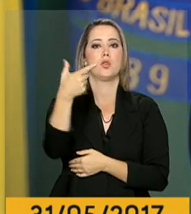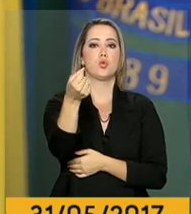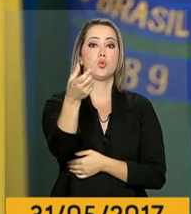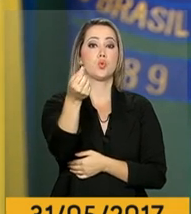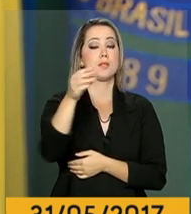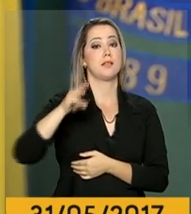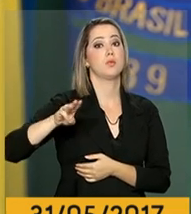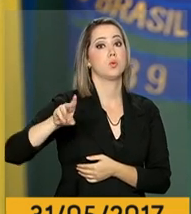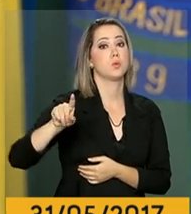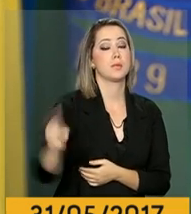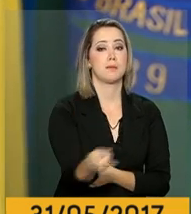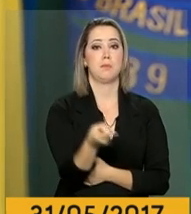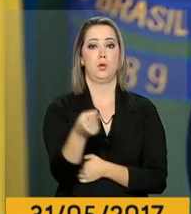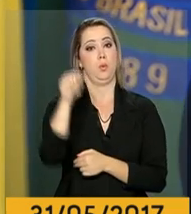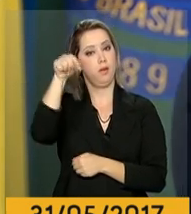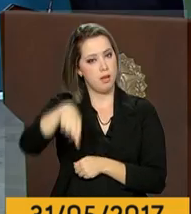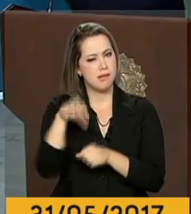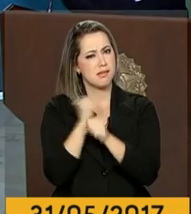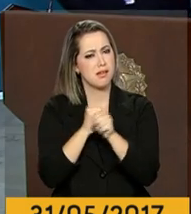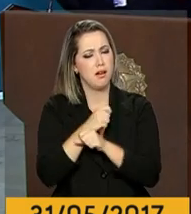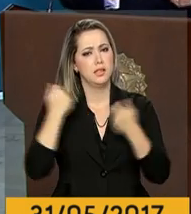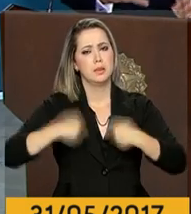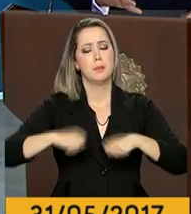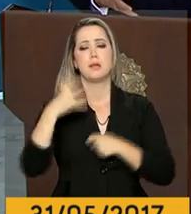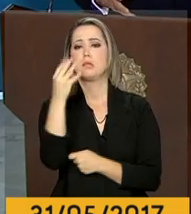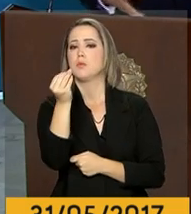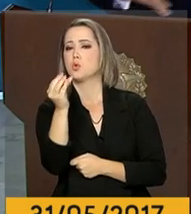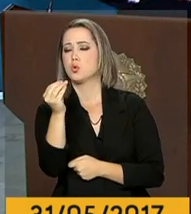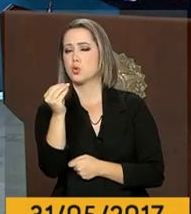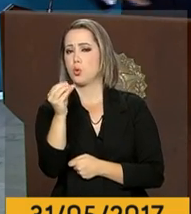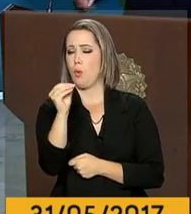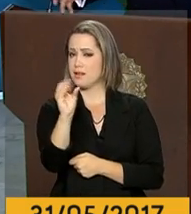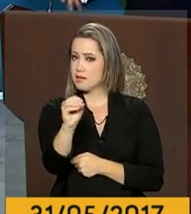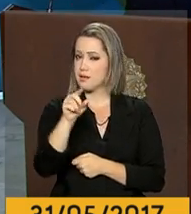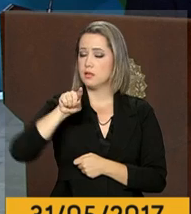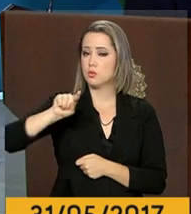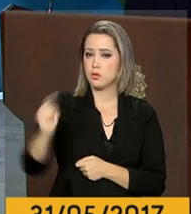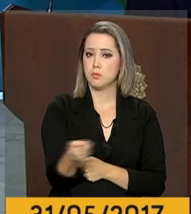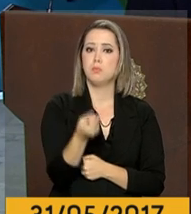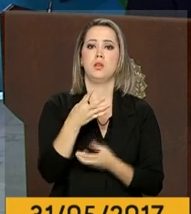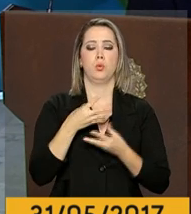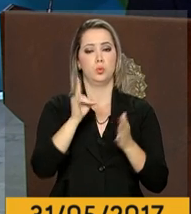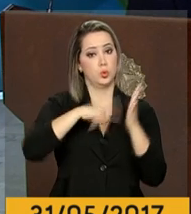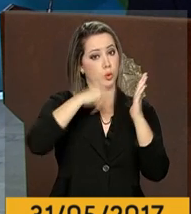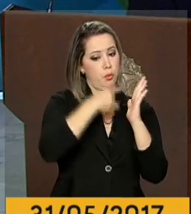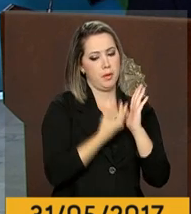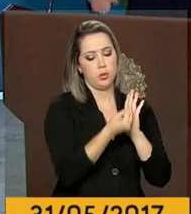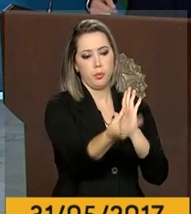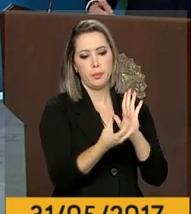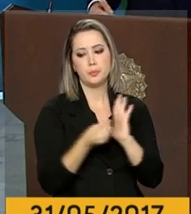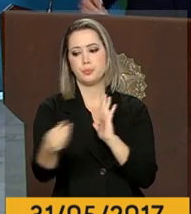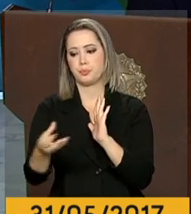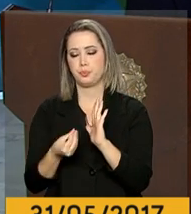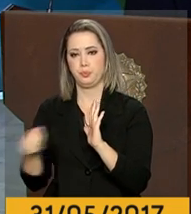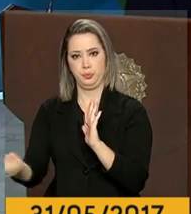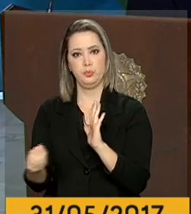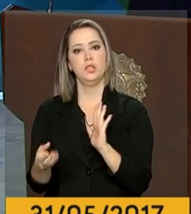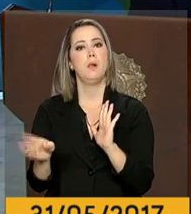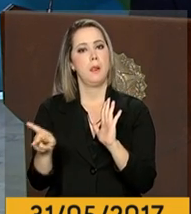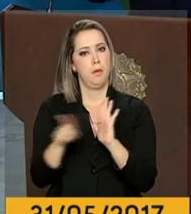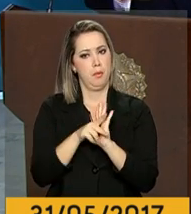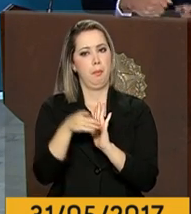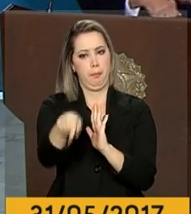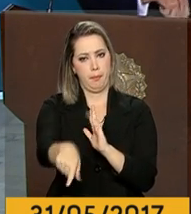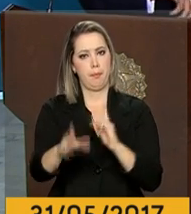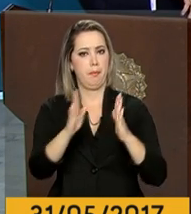ano completaremos 400 mil e ao final do governo, certa e seguramente, teremos entregue todos os títulos de propriedade. De fora a